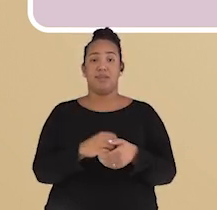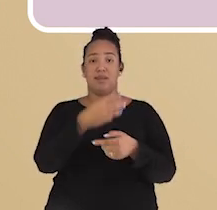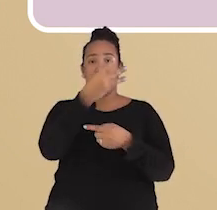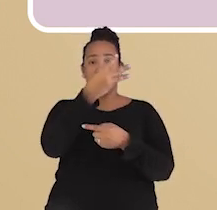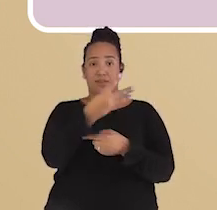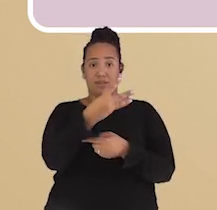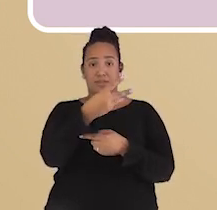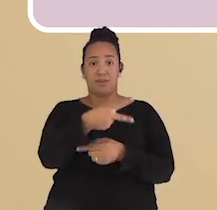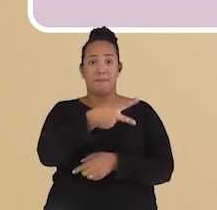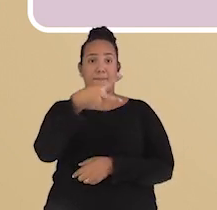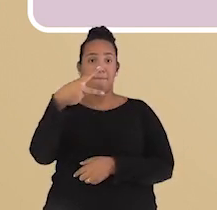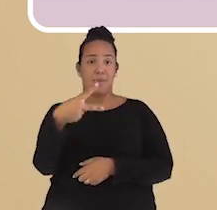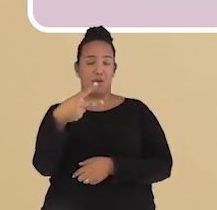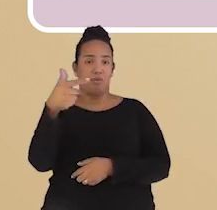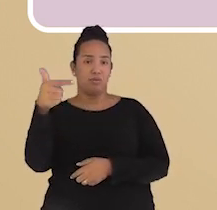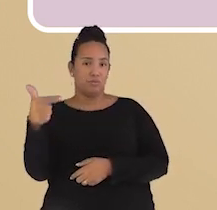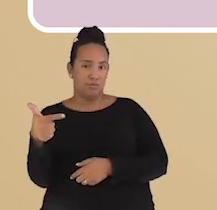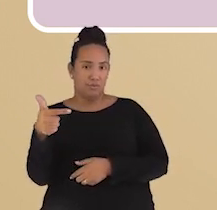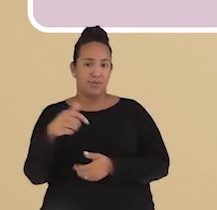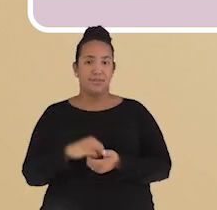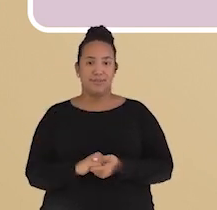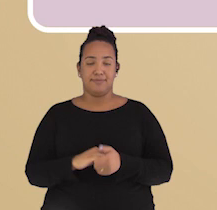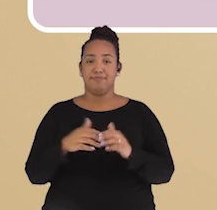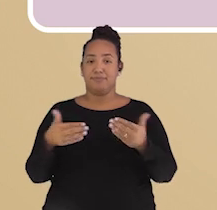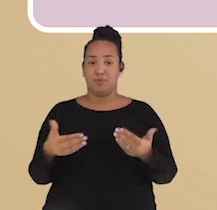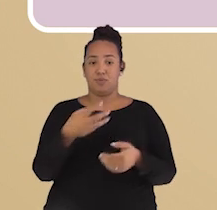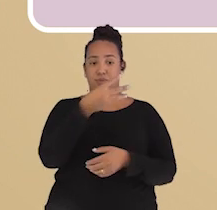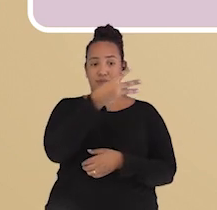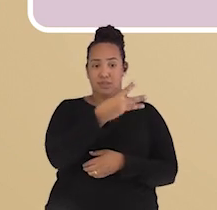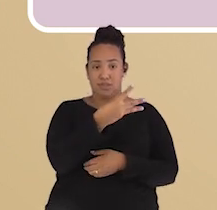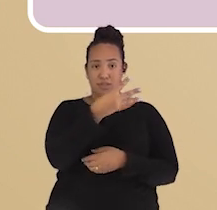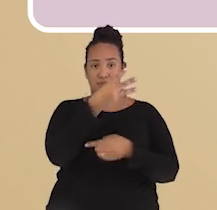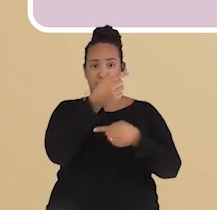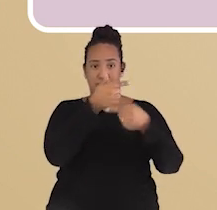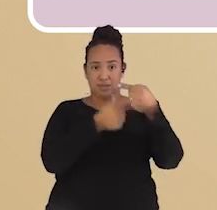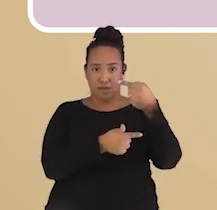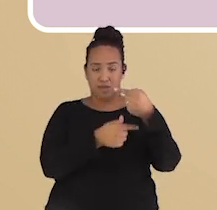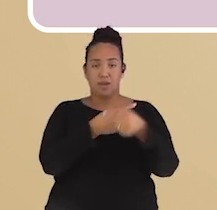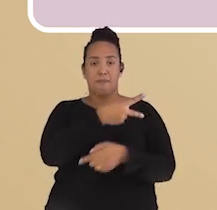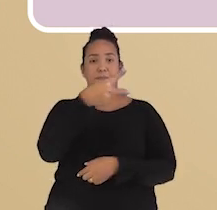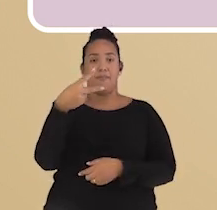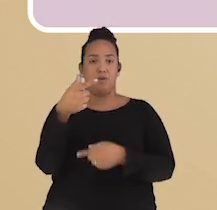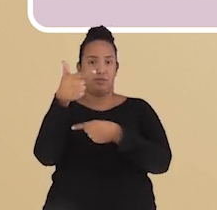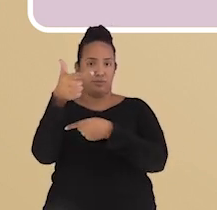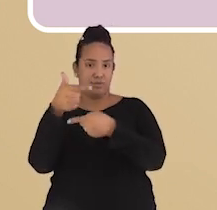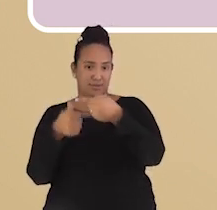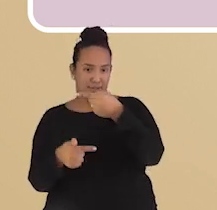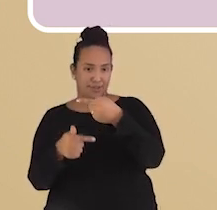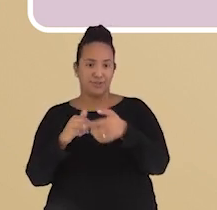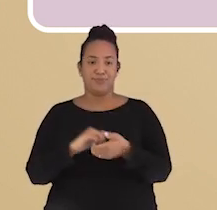2. Então, 3/7 é maior do que 2/7. Letra B.